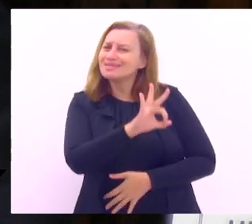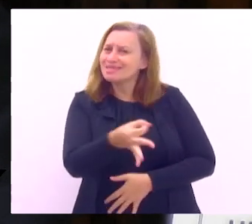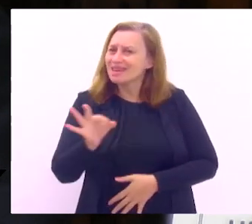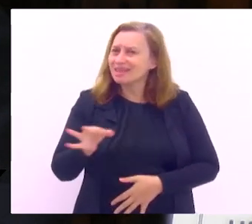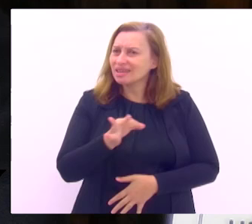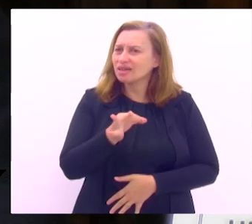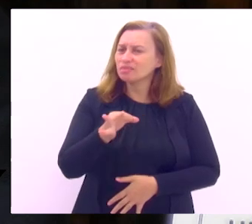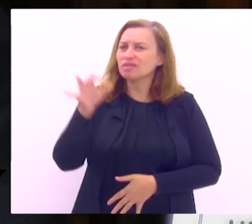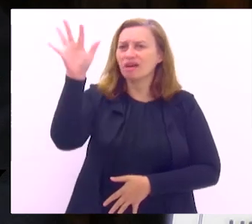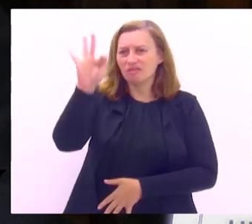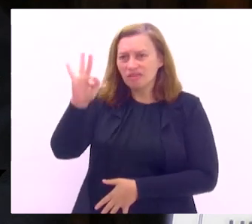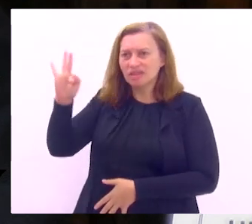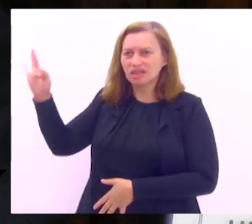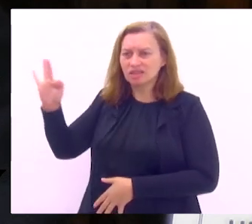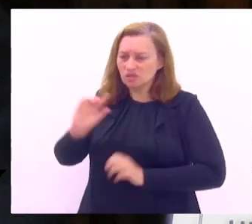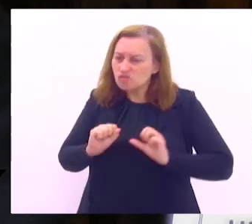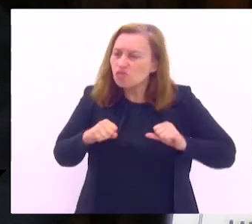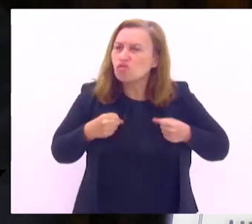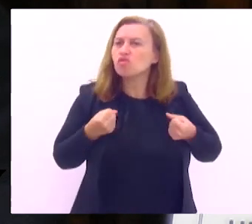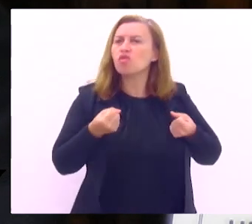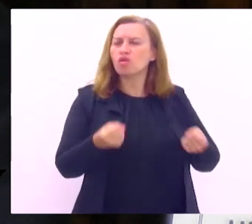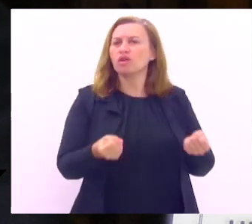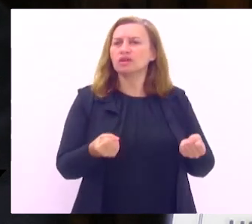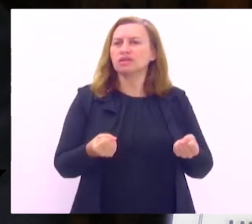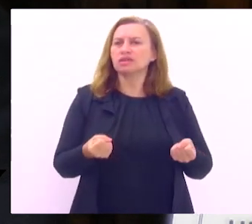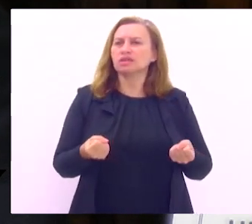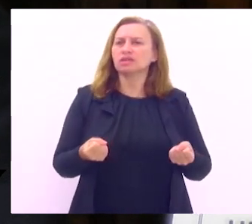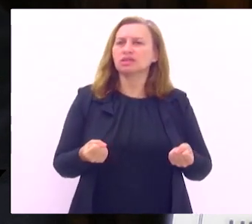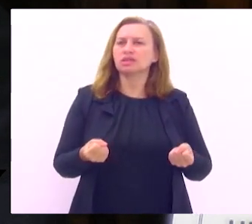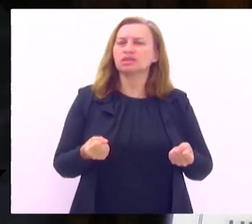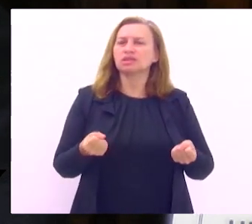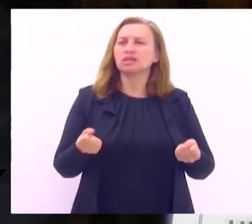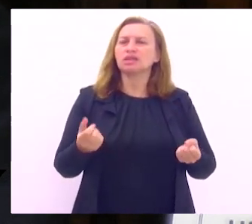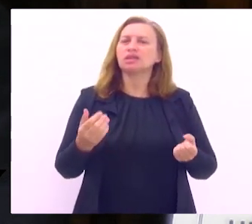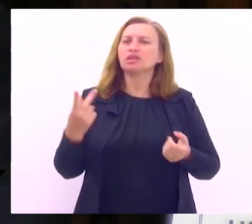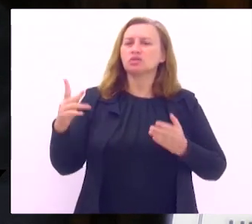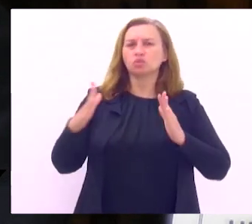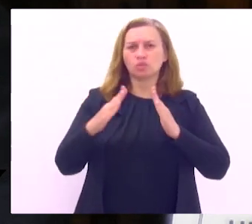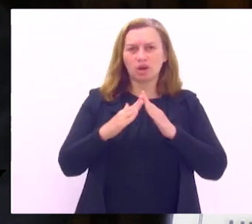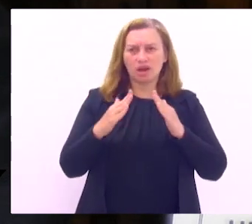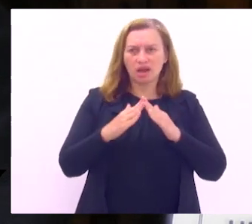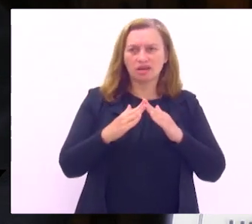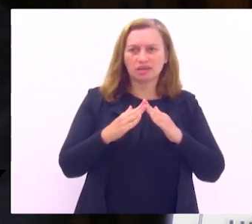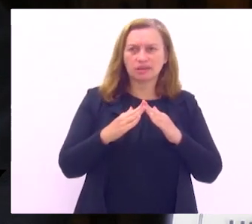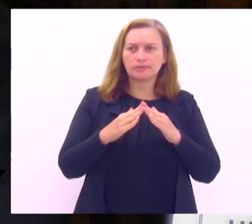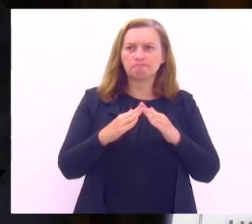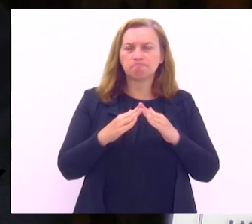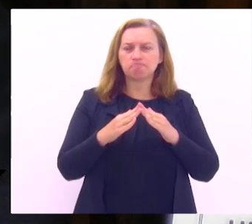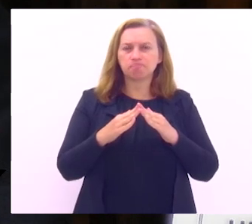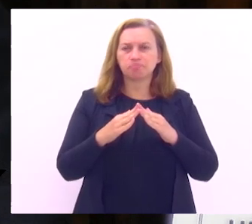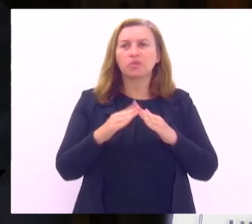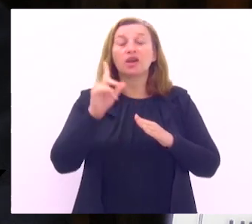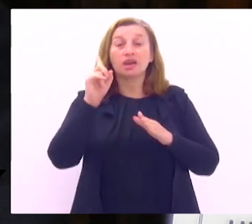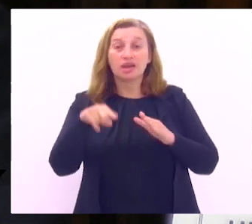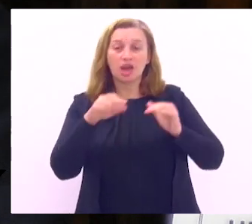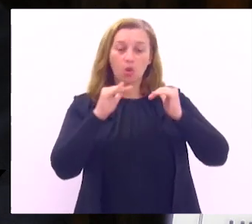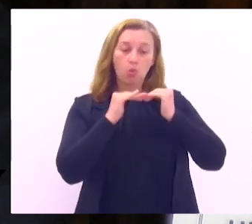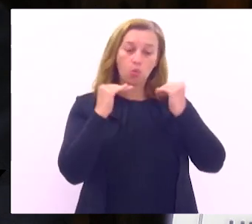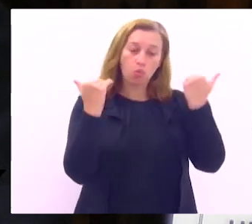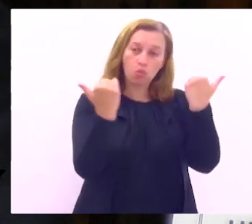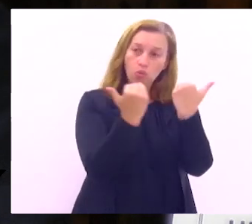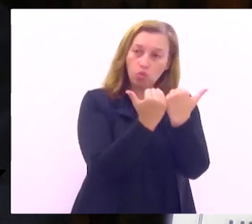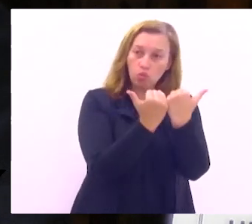a federação, estando fortalecida e tendo a sua casa, que é o Estádio Célio de